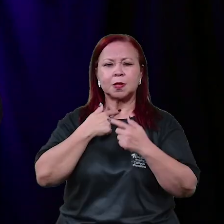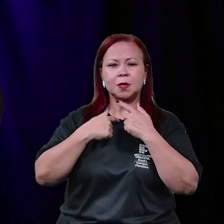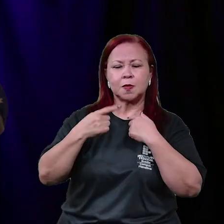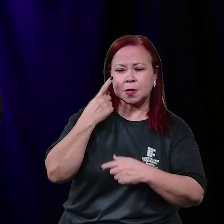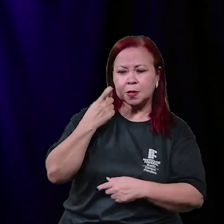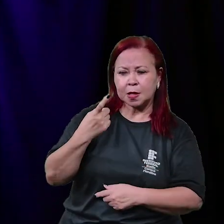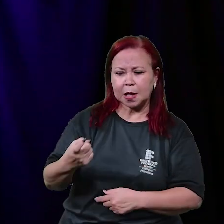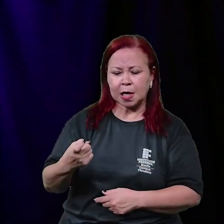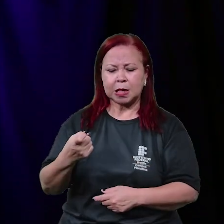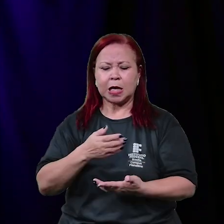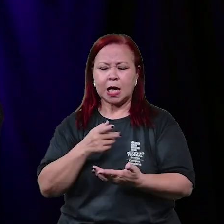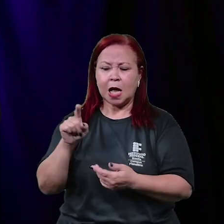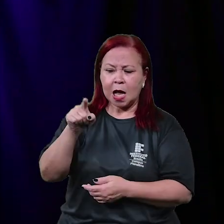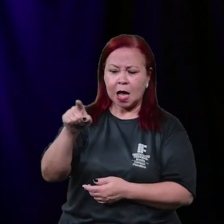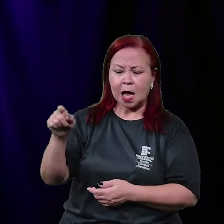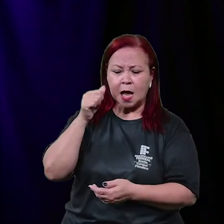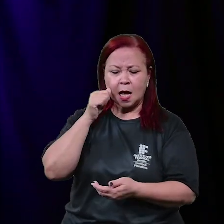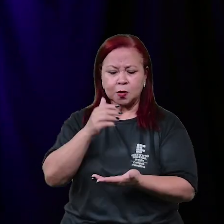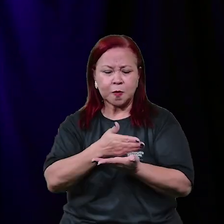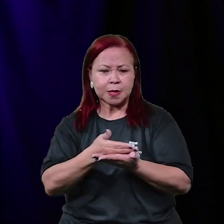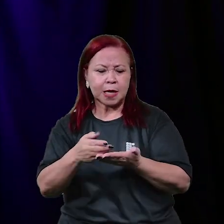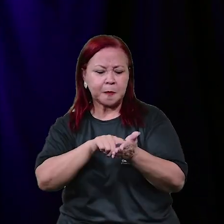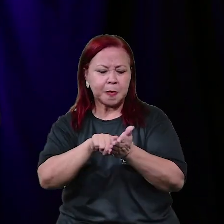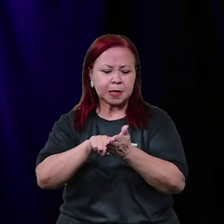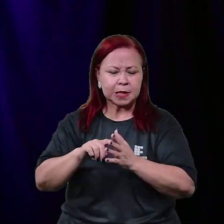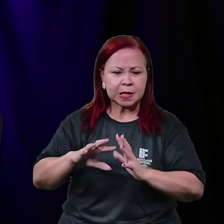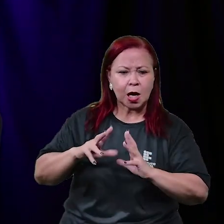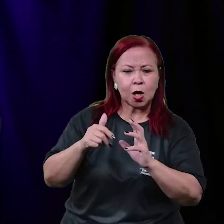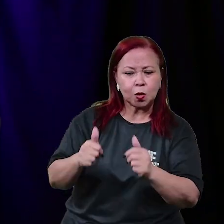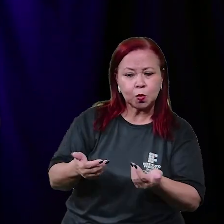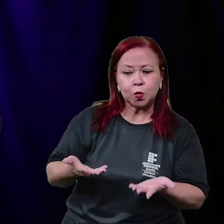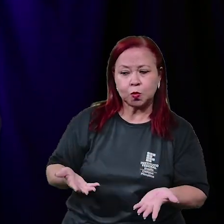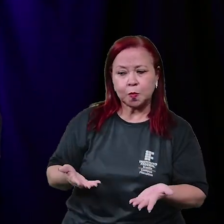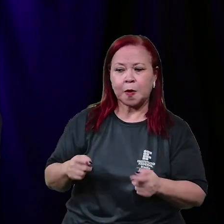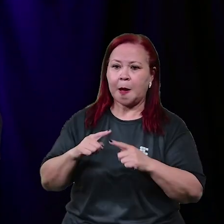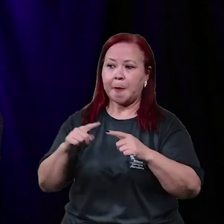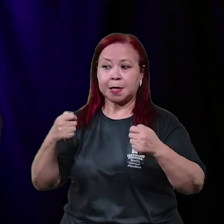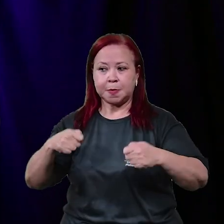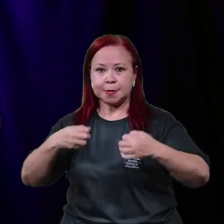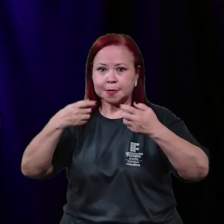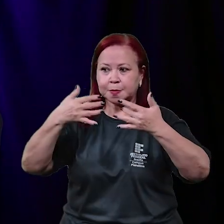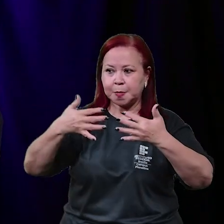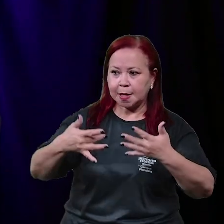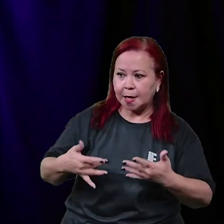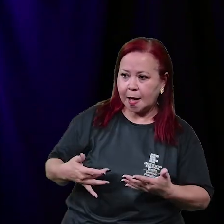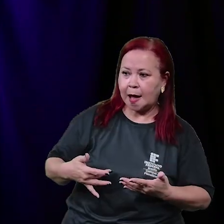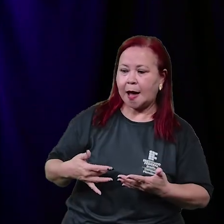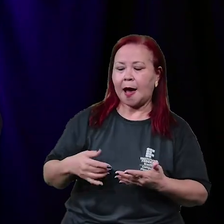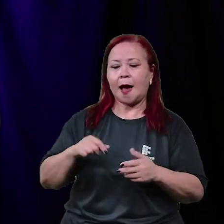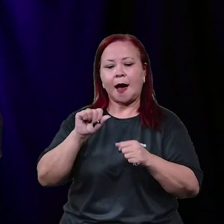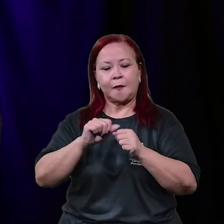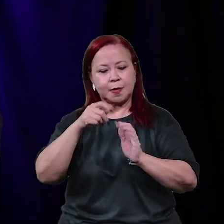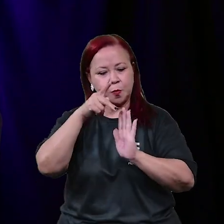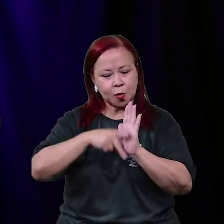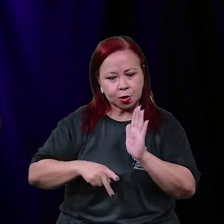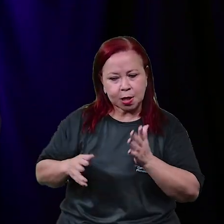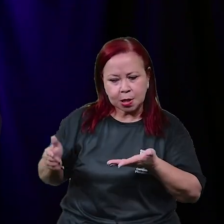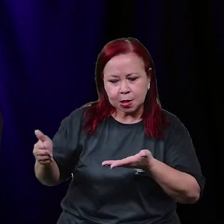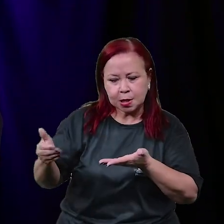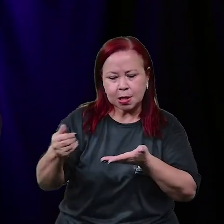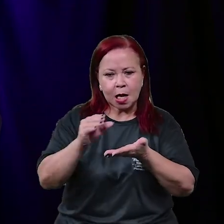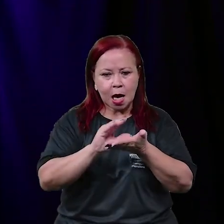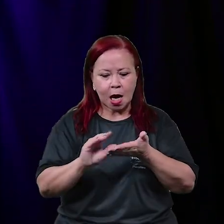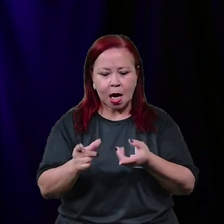interesse, elas começaram a pesquisar tudo sobre... Porque eu falei, não, mas para a gente fazer uma viagem, a gente tem que argumentar, justificar, fazer um projeto,